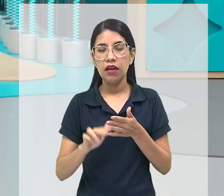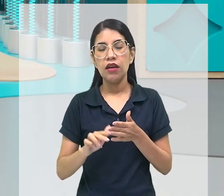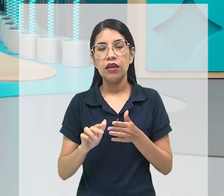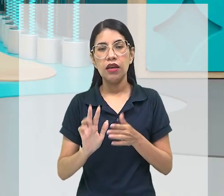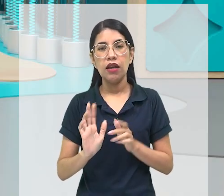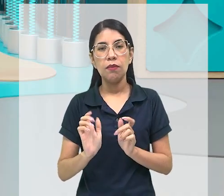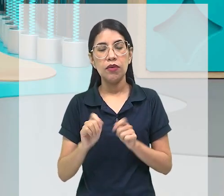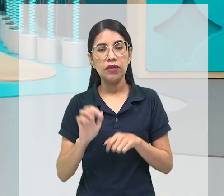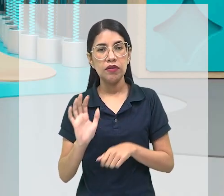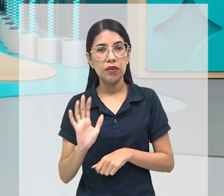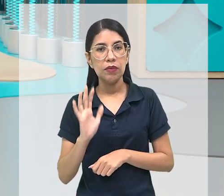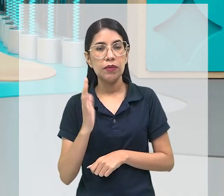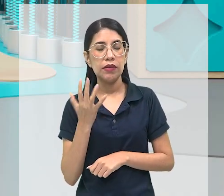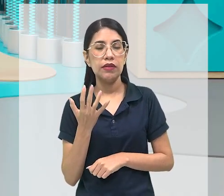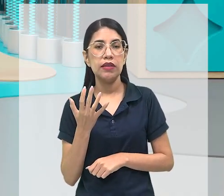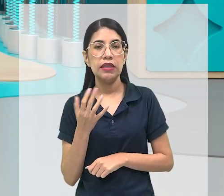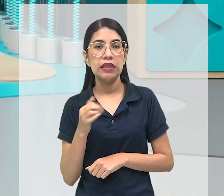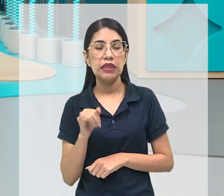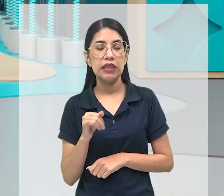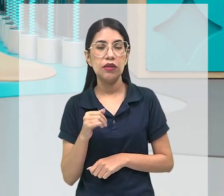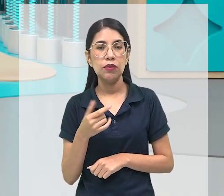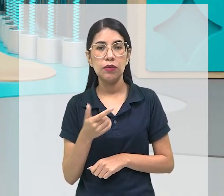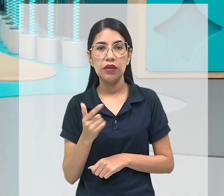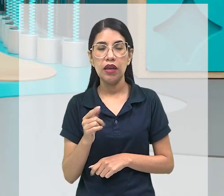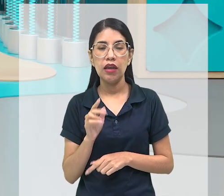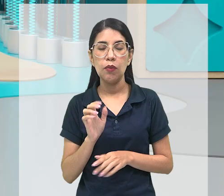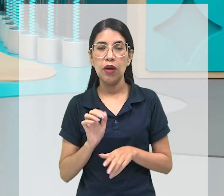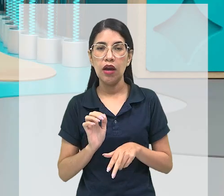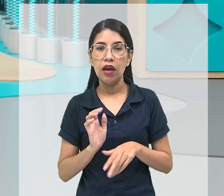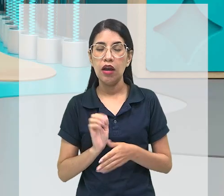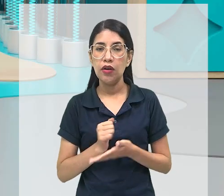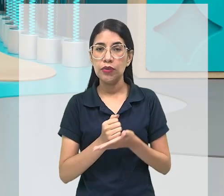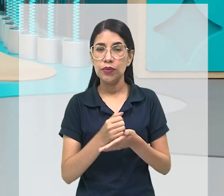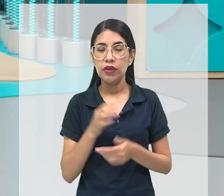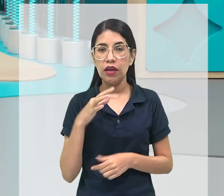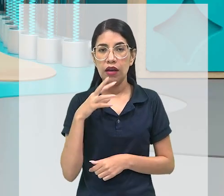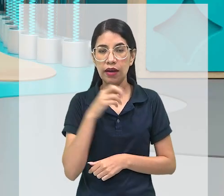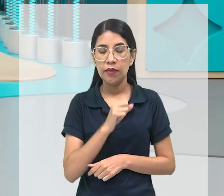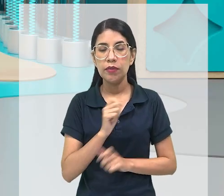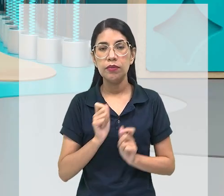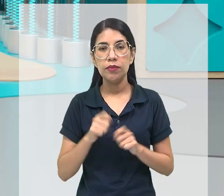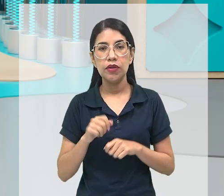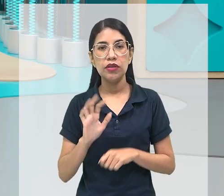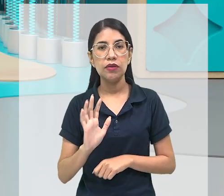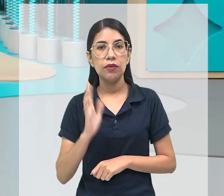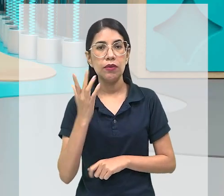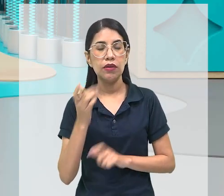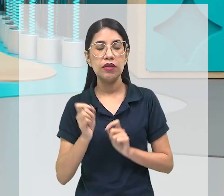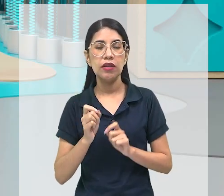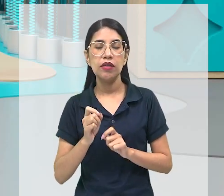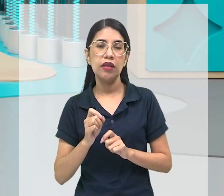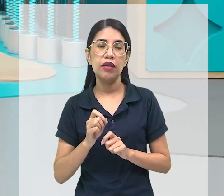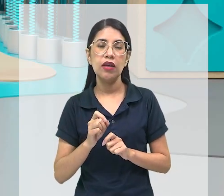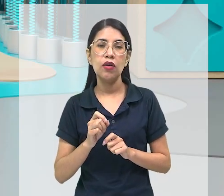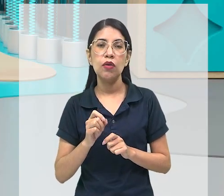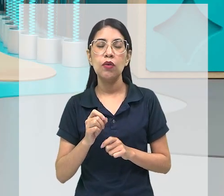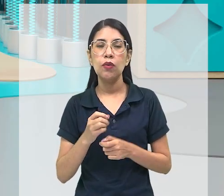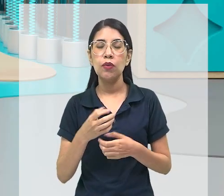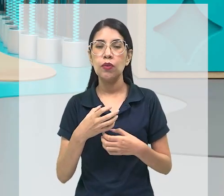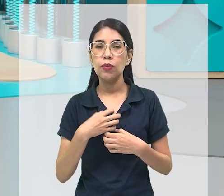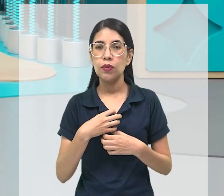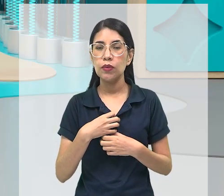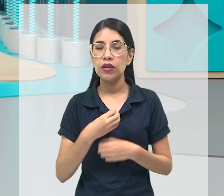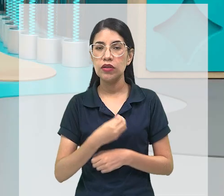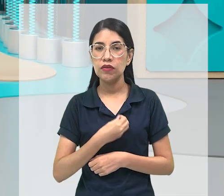situações, se não for cuidada logo, pode vir, então, a diminuir aqueles sinais vitais que